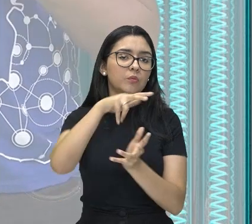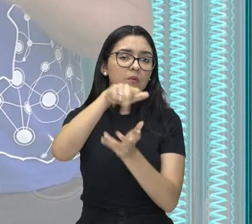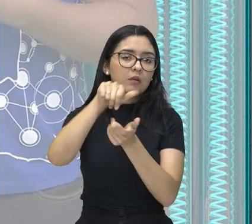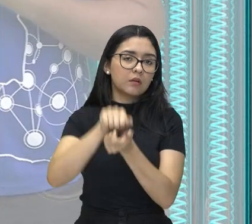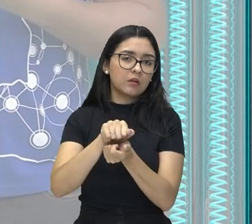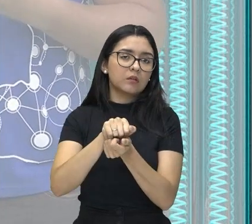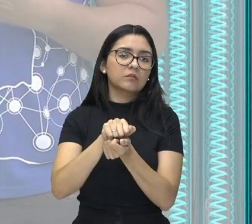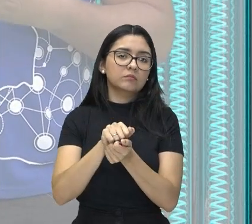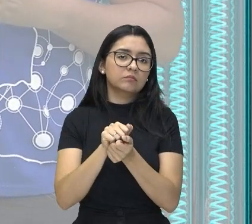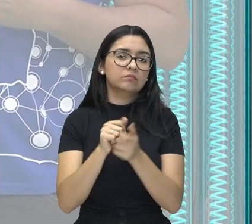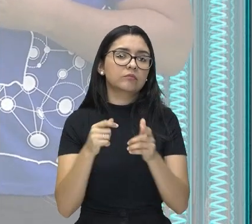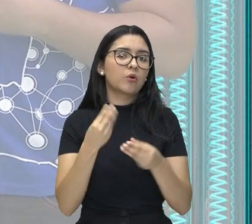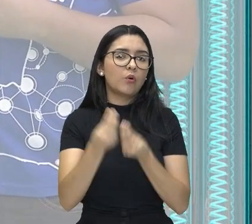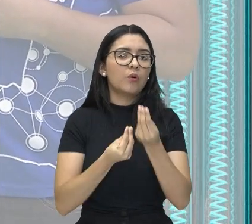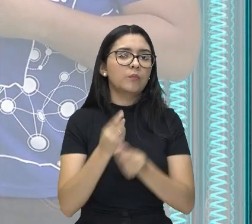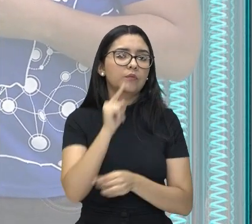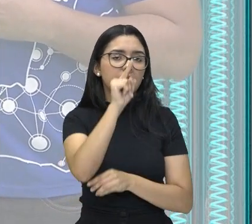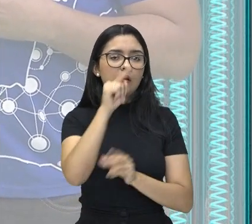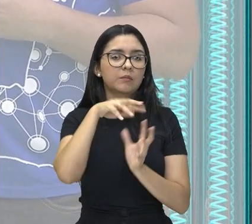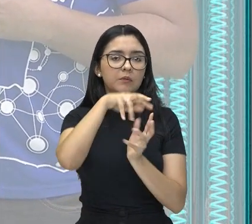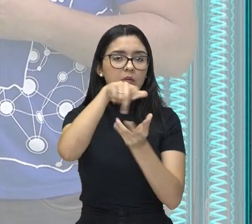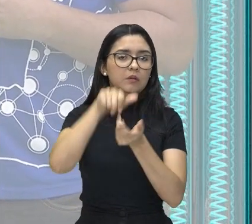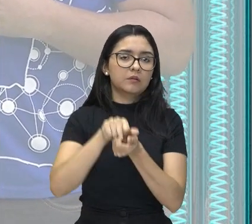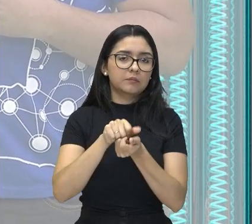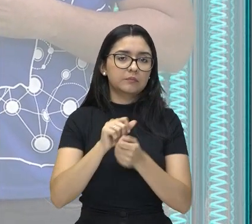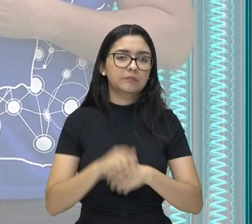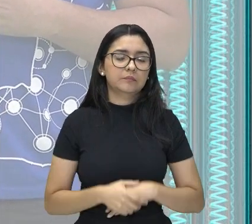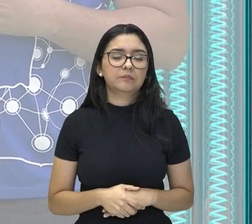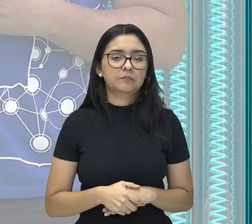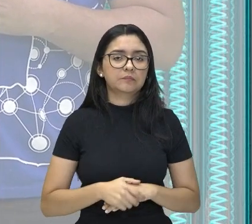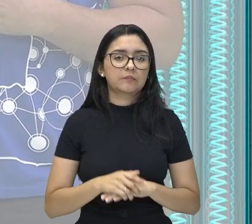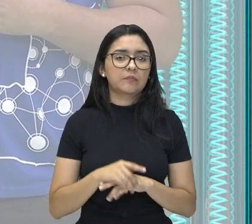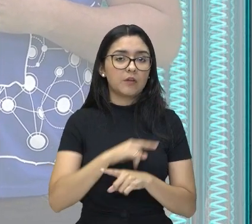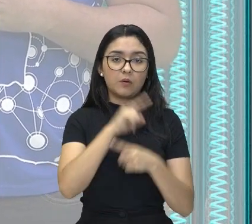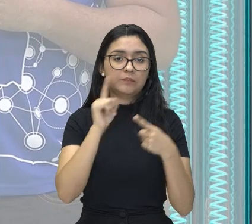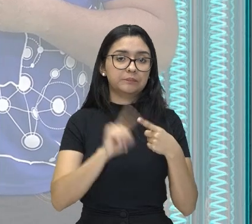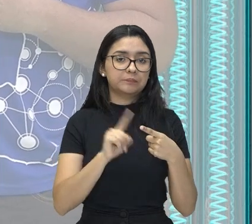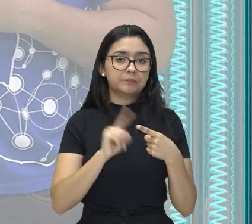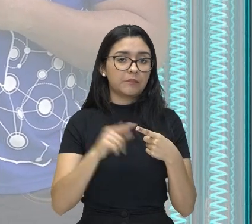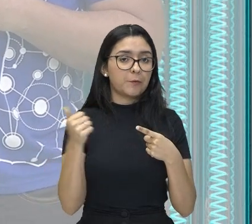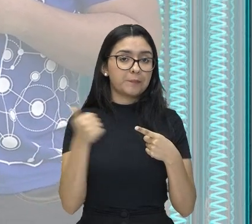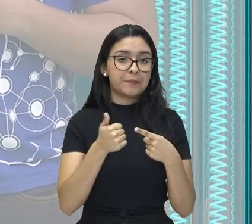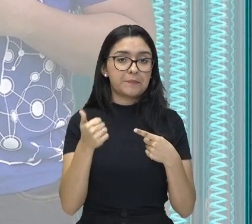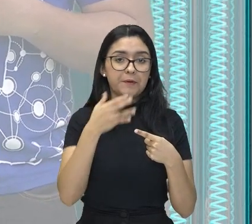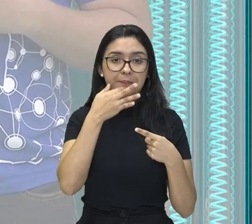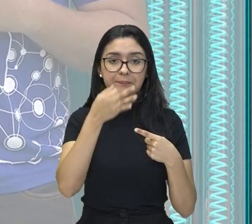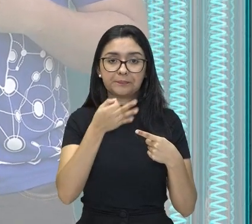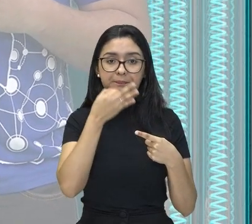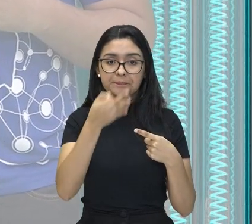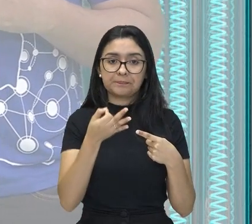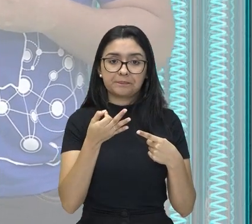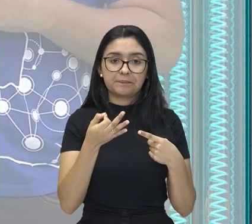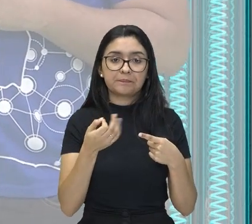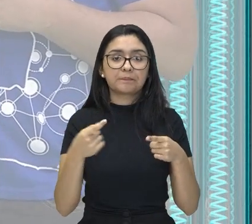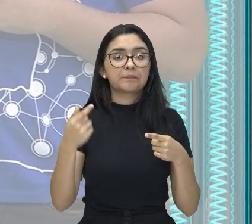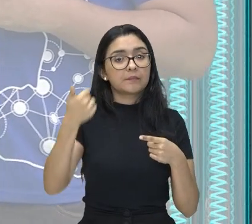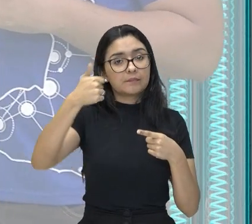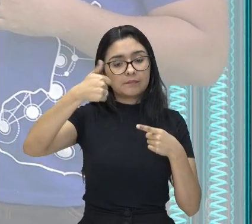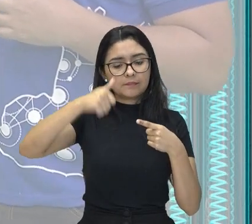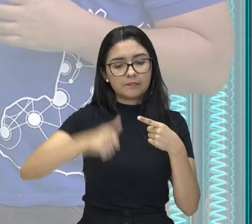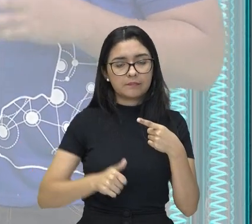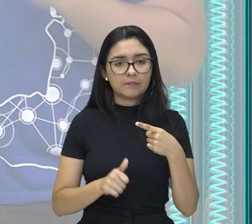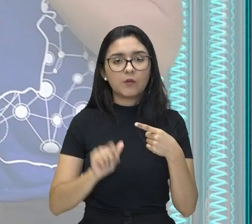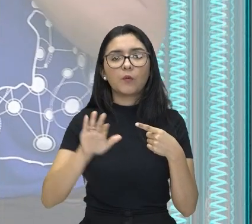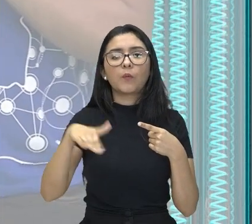certo, e suas condições. Observem que este é o primeiro argumento e observem aqui, analisem qual termo,